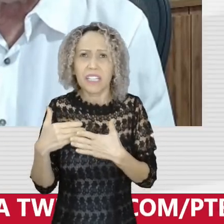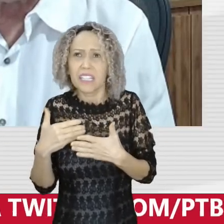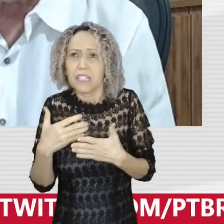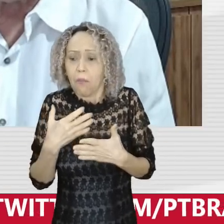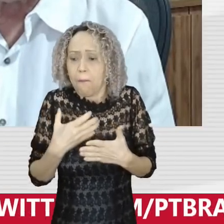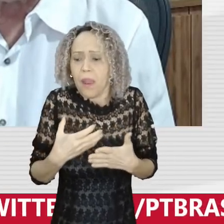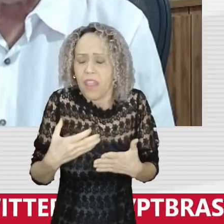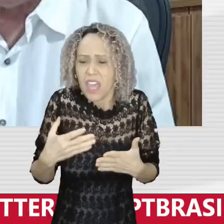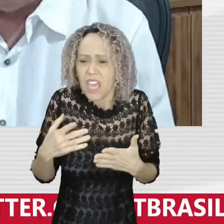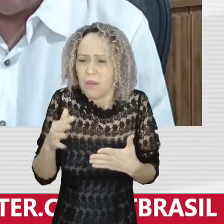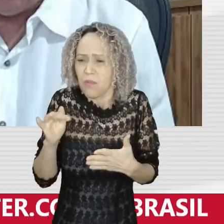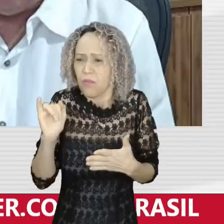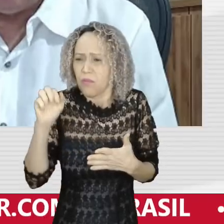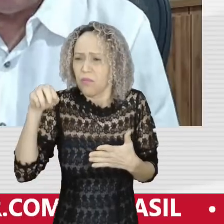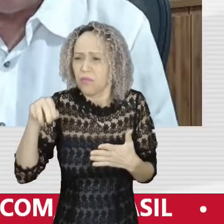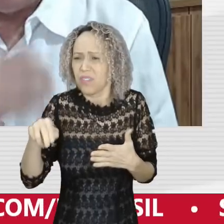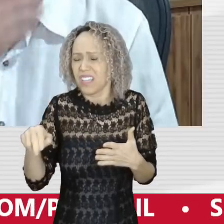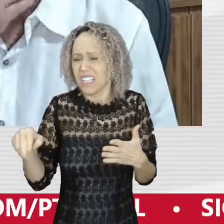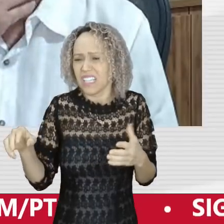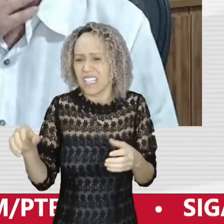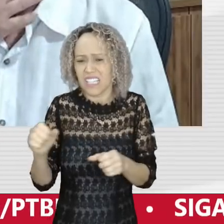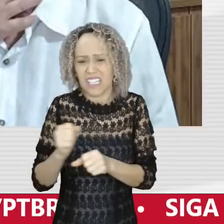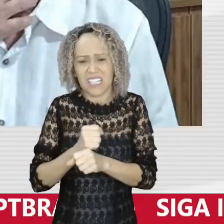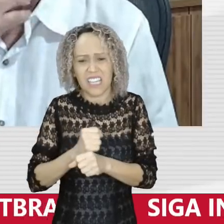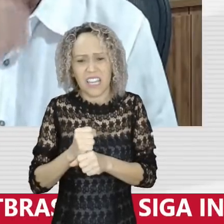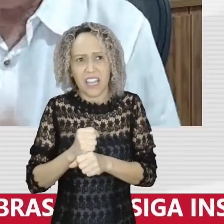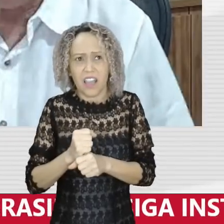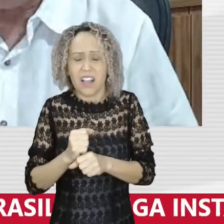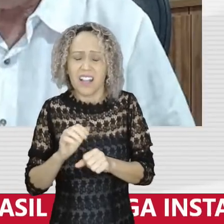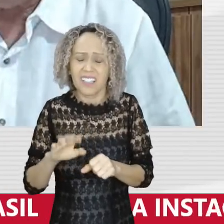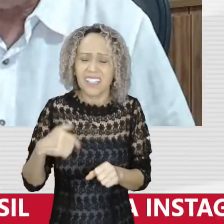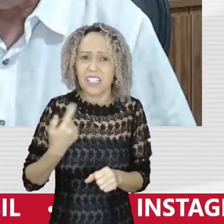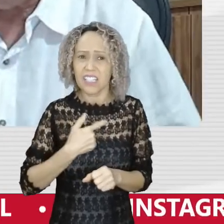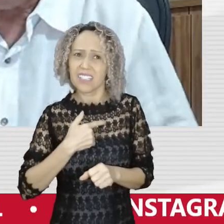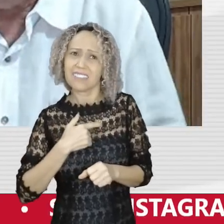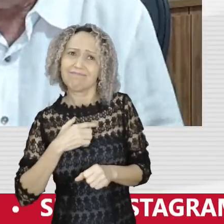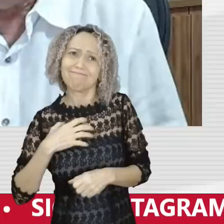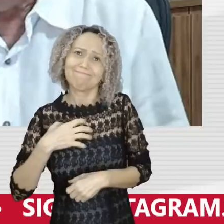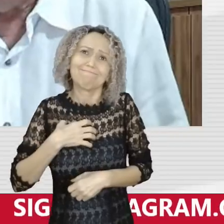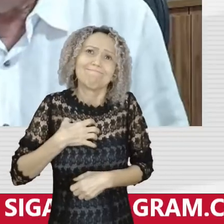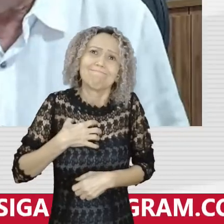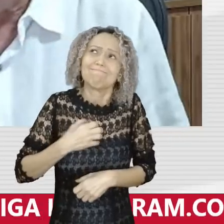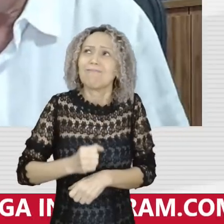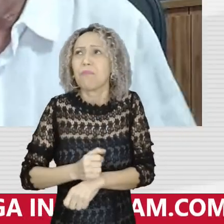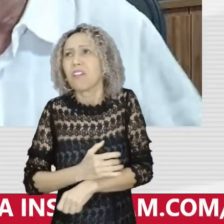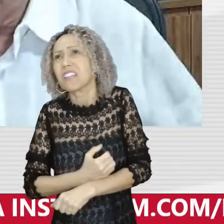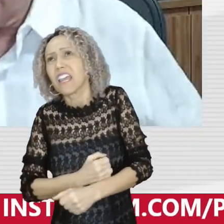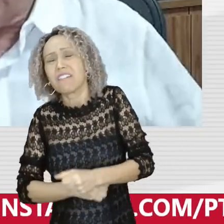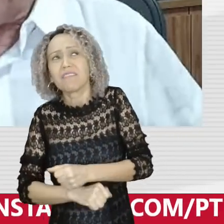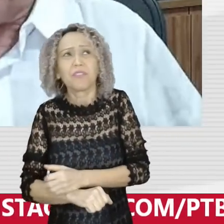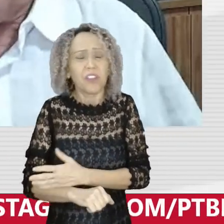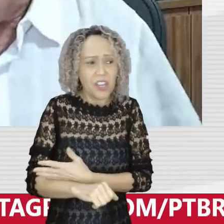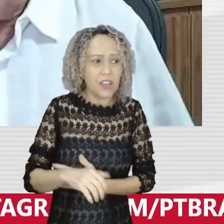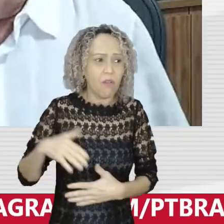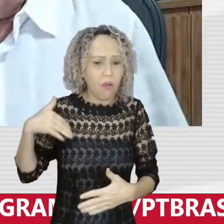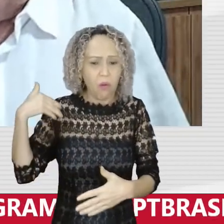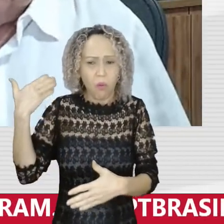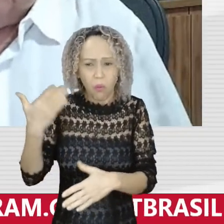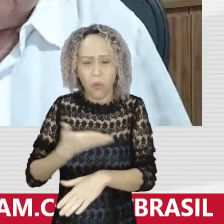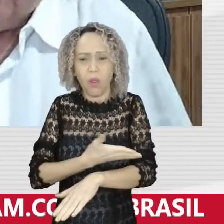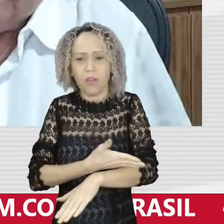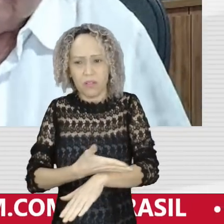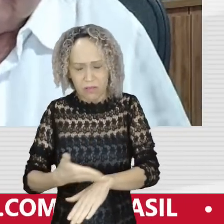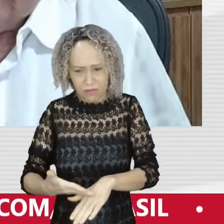mais emotivo, né? Mas esse final de ano ele é especialmente mais emotivo, mais também que a gente precisa fazer